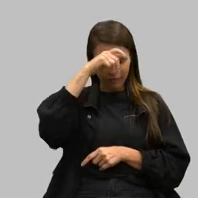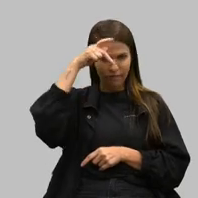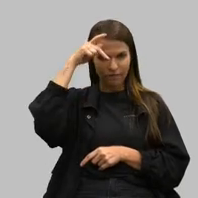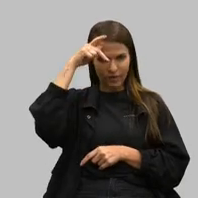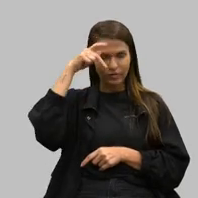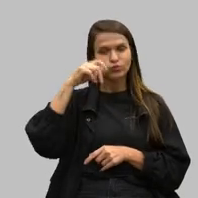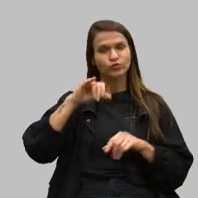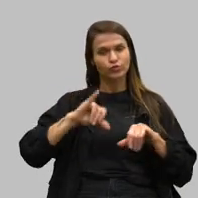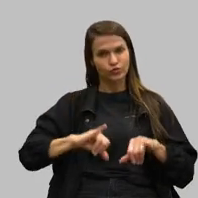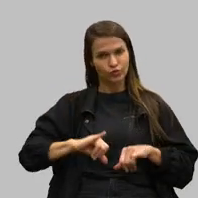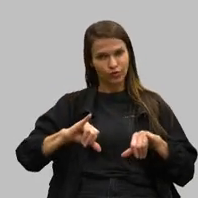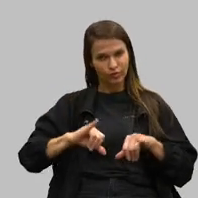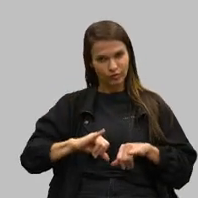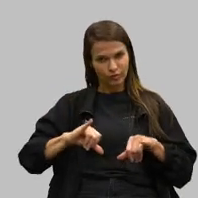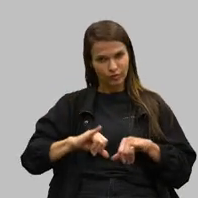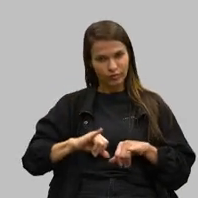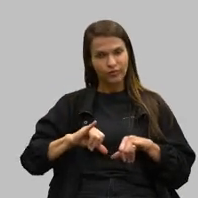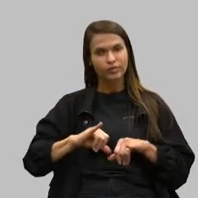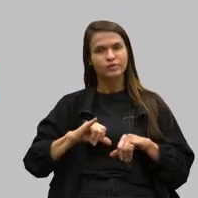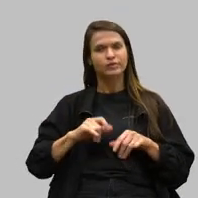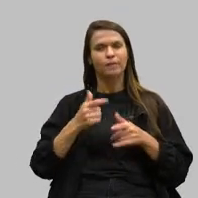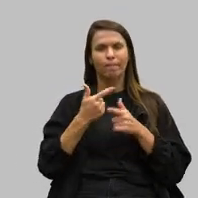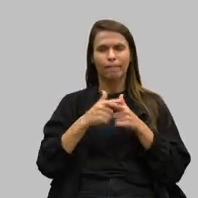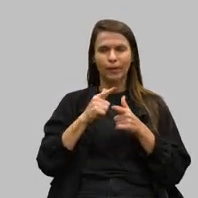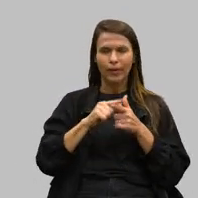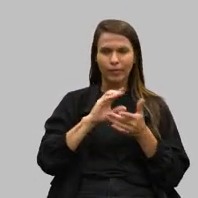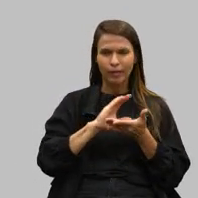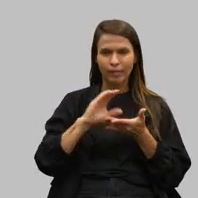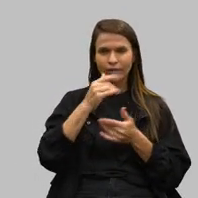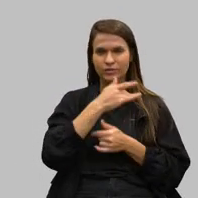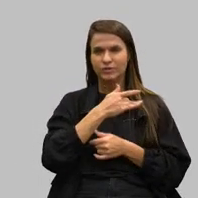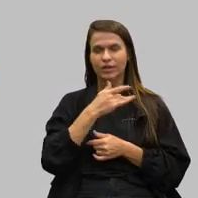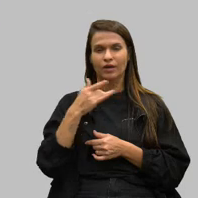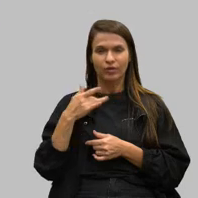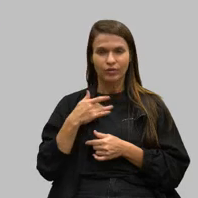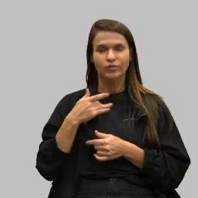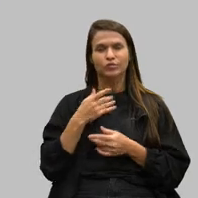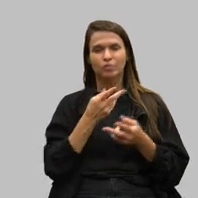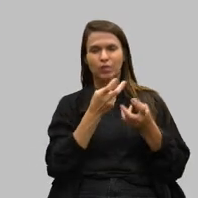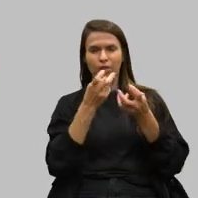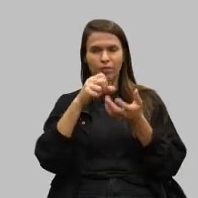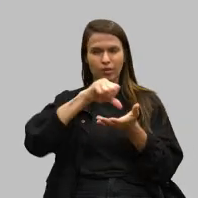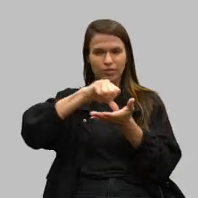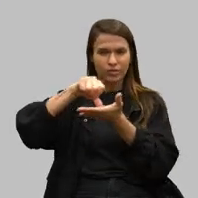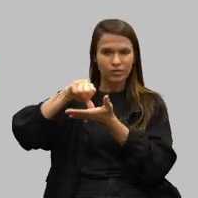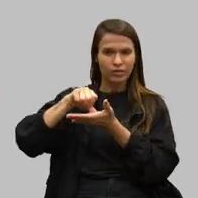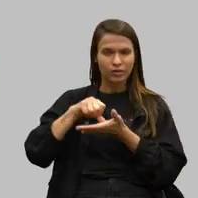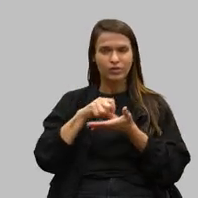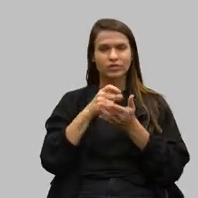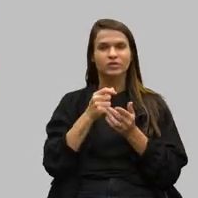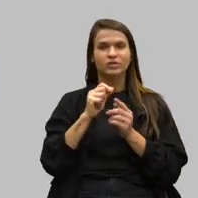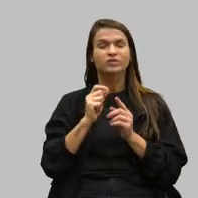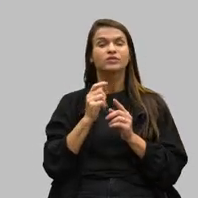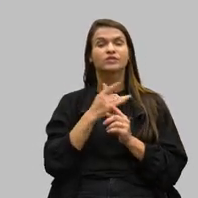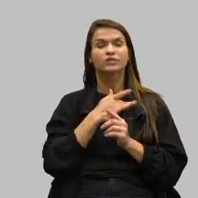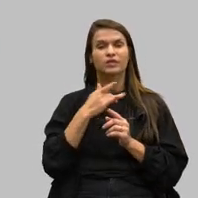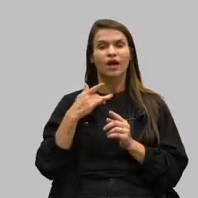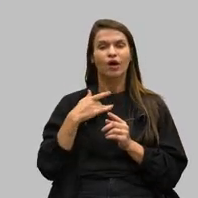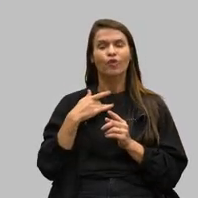sofri atraso de repasse na saúde, vi as nossas unidades de saúde, as nossas farmacias, tendo sido